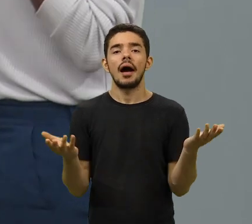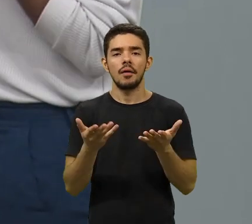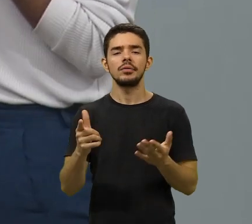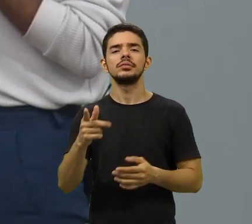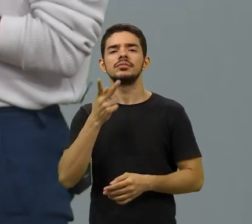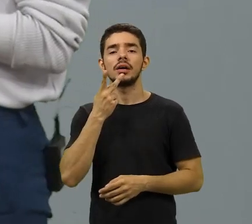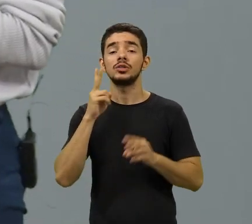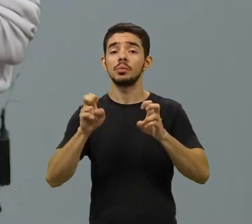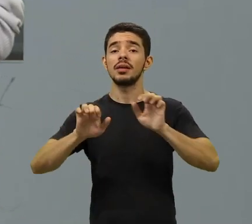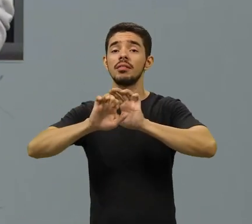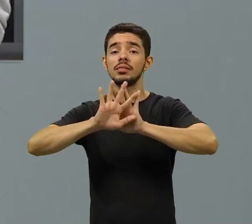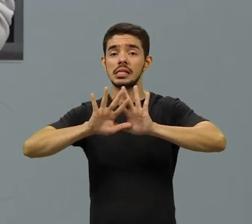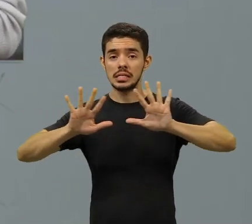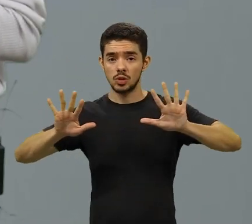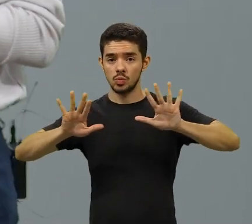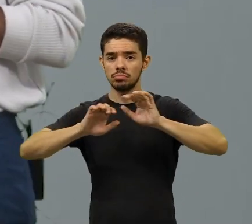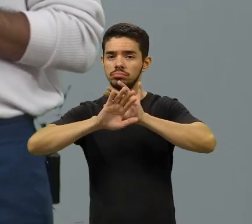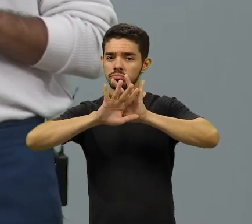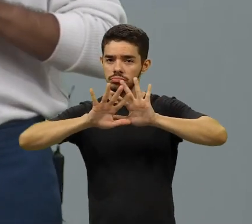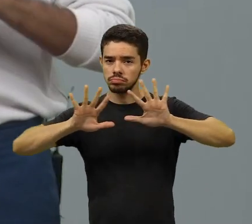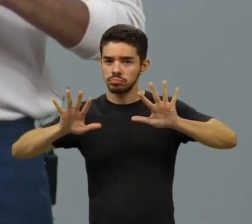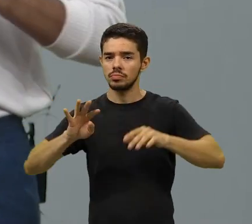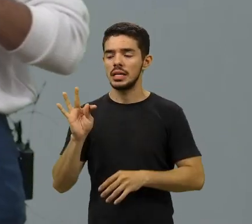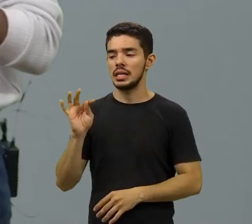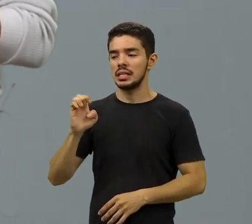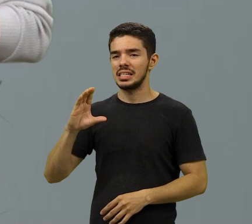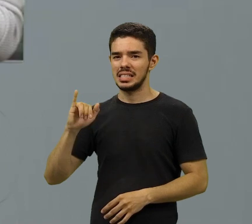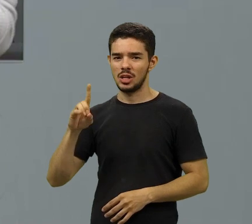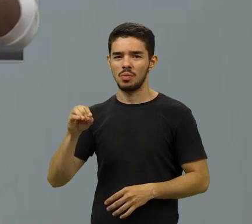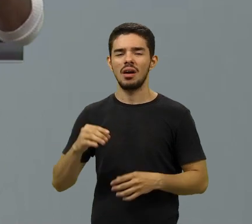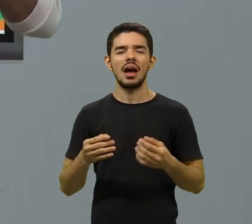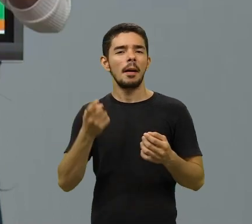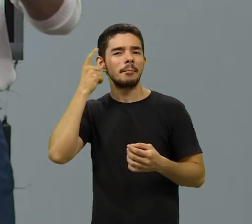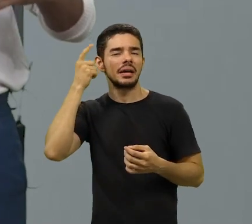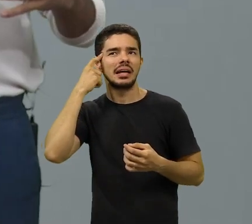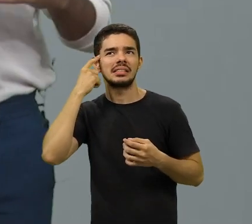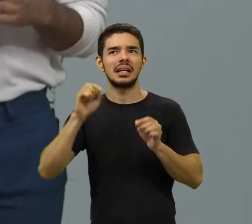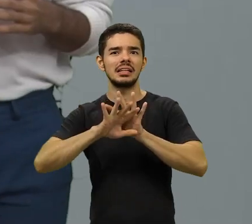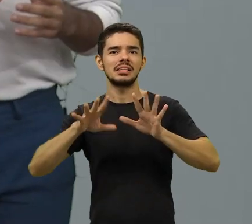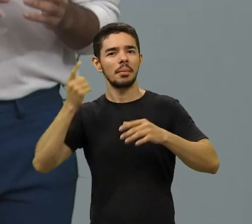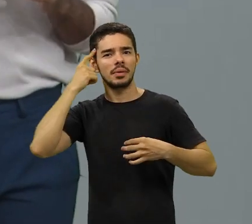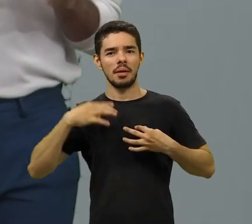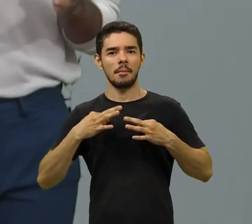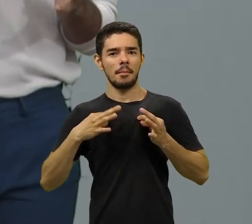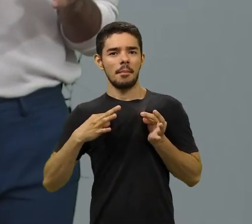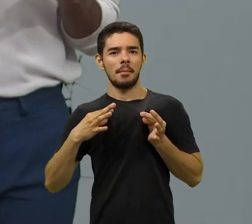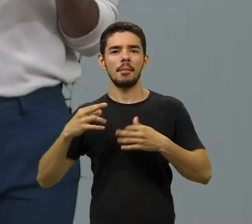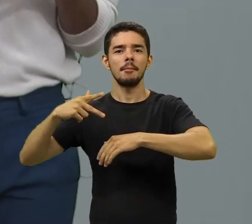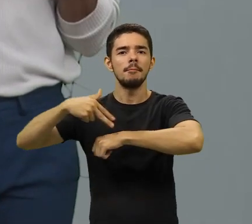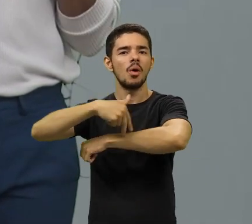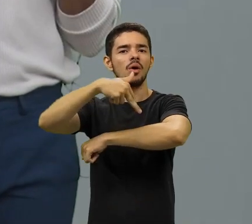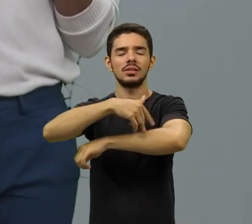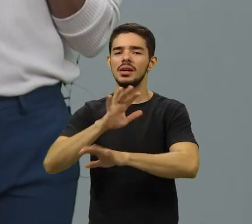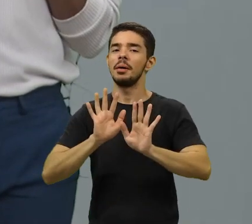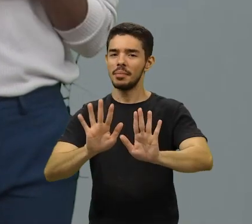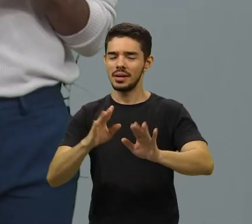temos o tecido, certo? Quando a gente fala de tecido, a gente pensa muito em roupa, em moda, mas na biologia nós